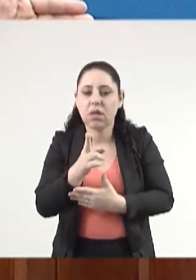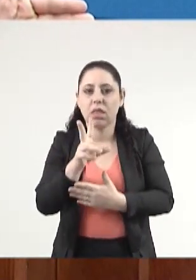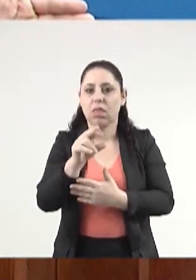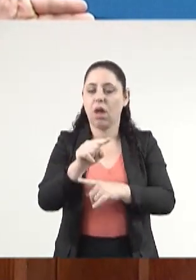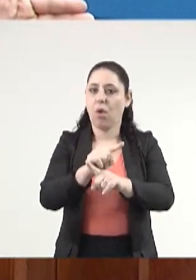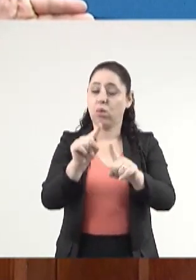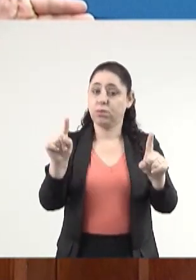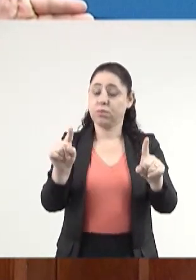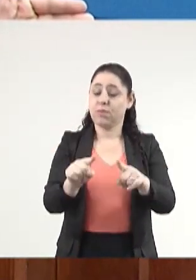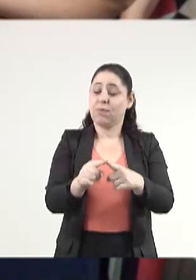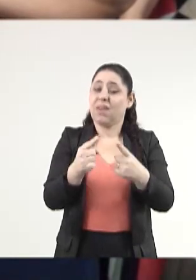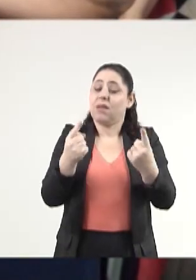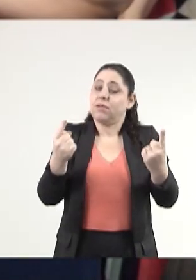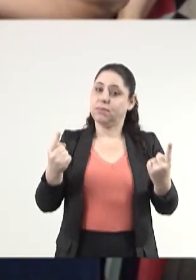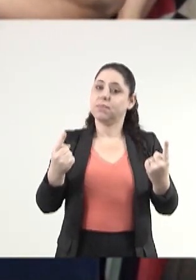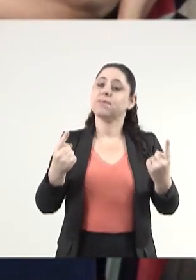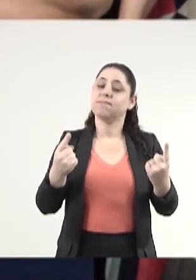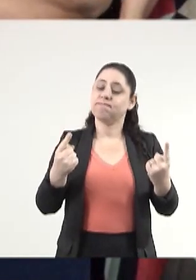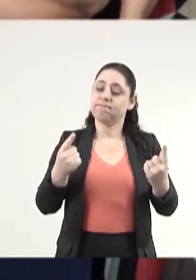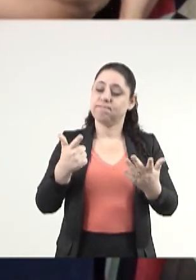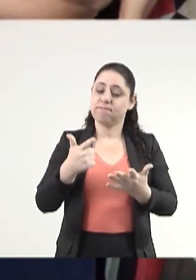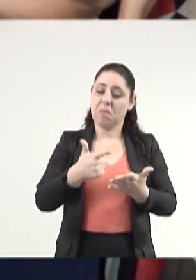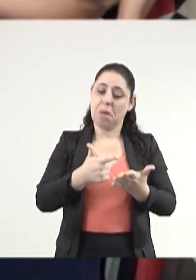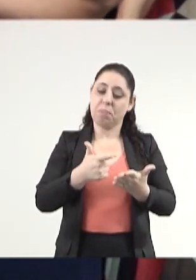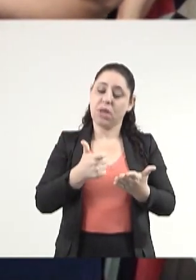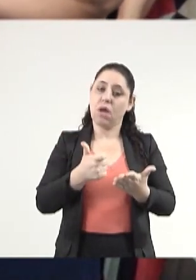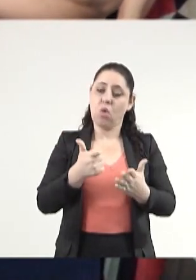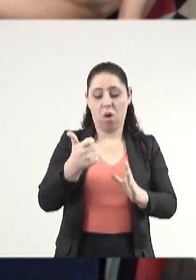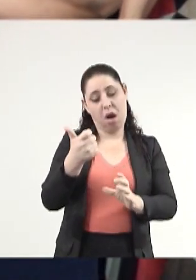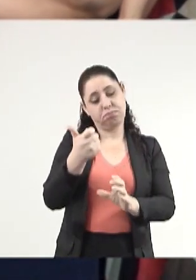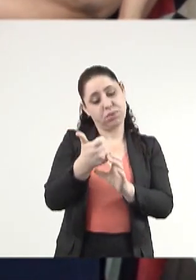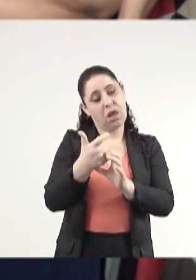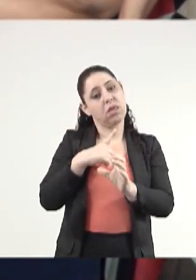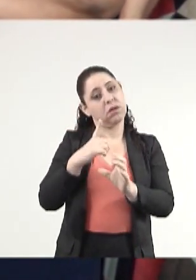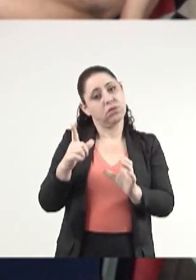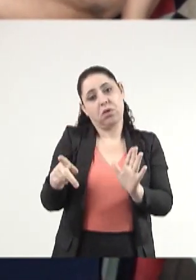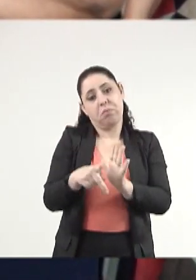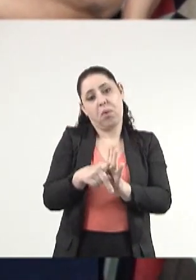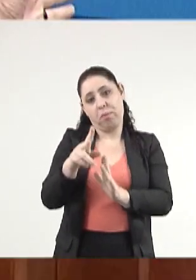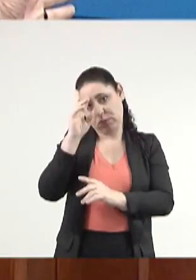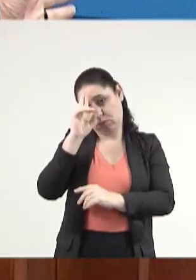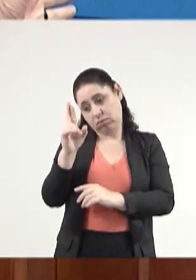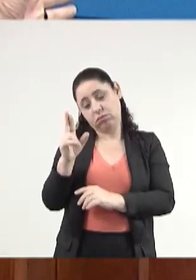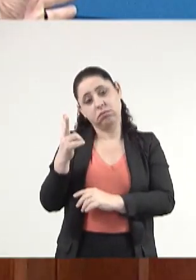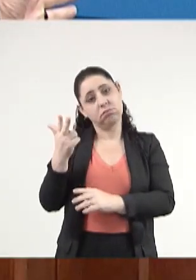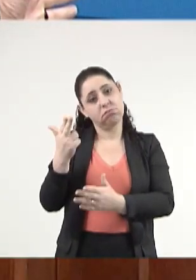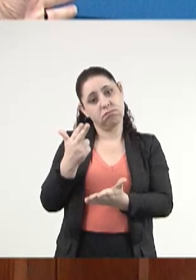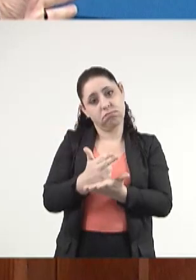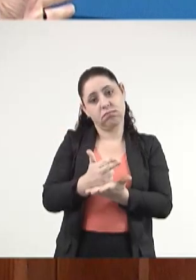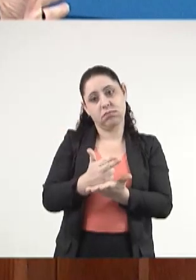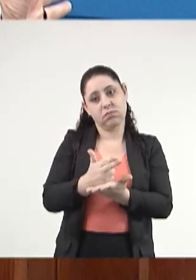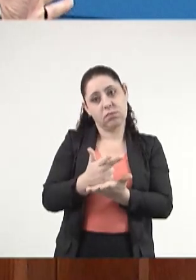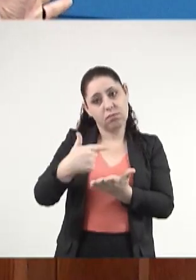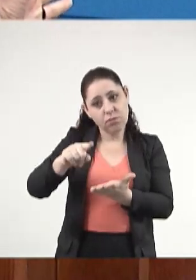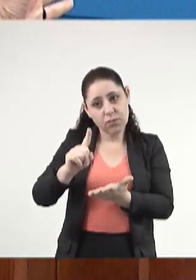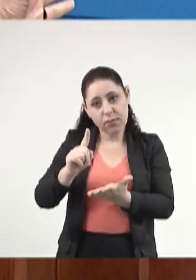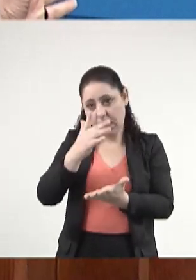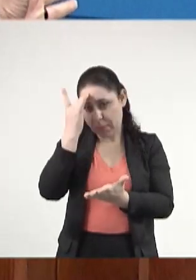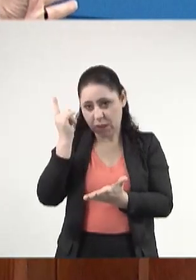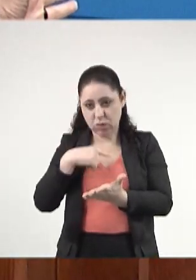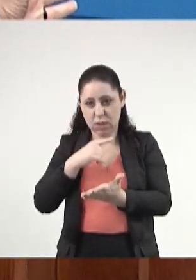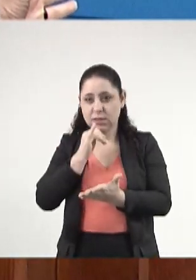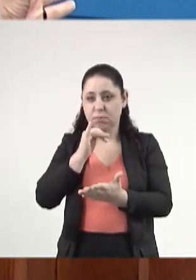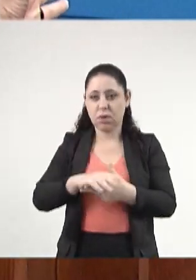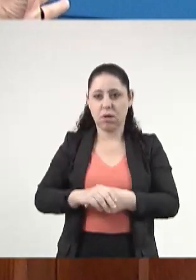né? Agora, o tiro partiu de alguém que estava lá. Era alguém